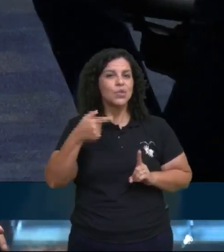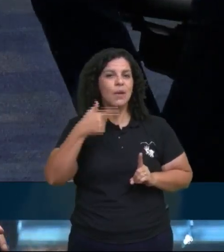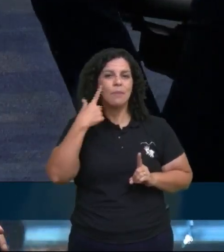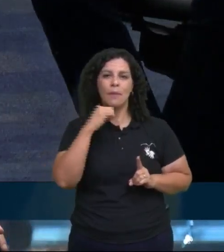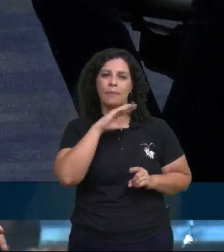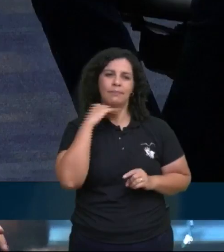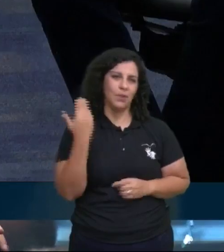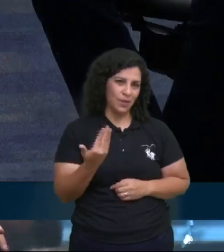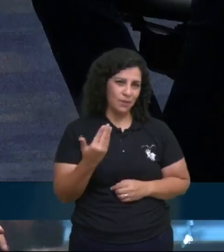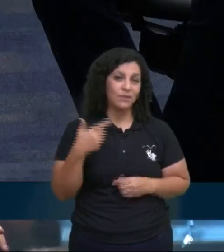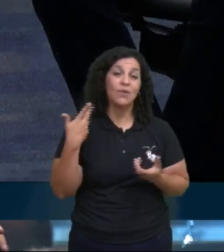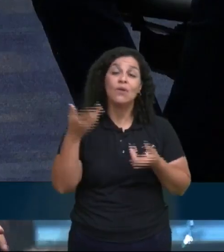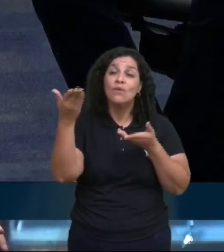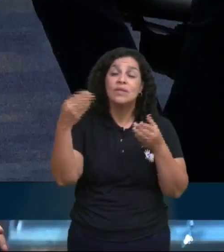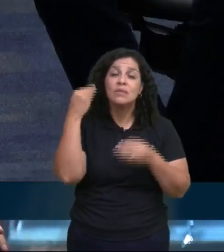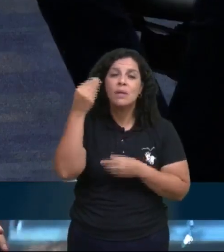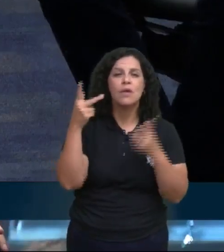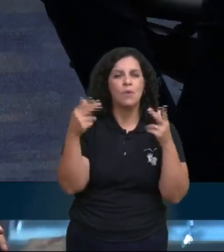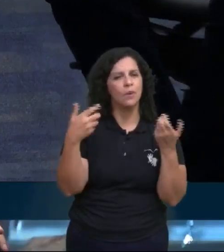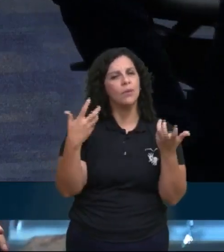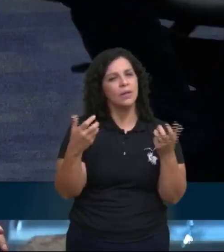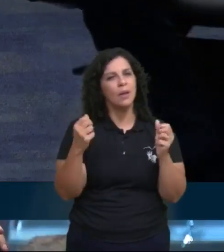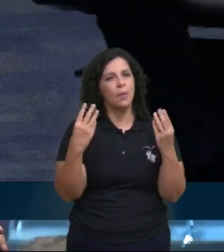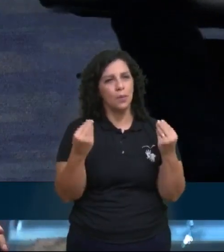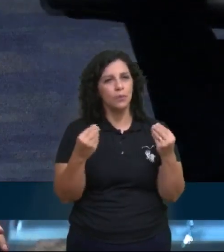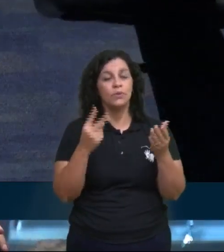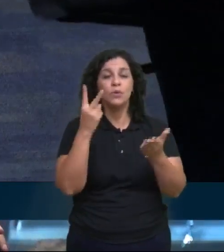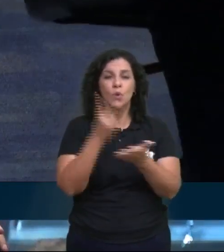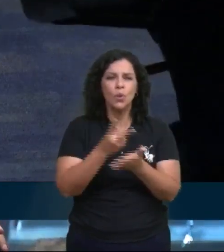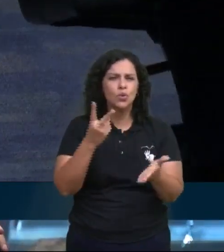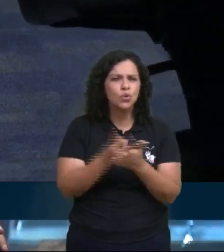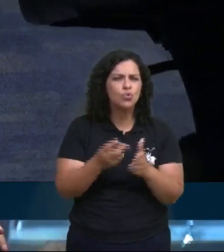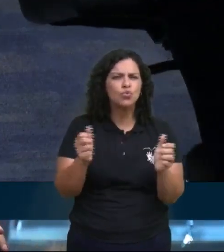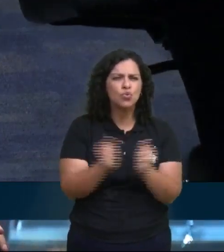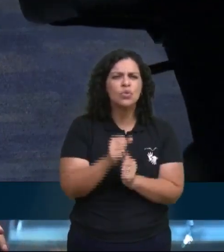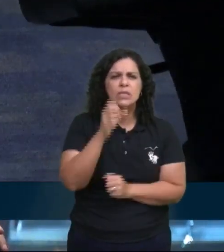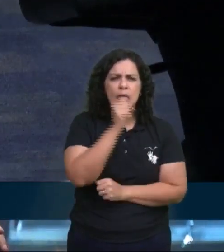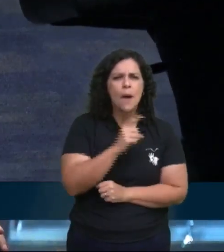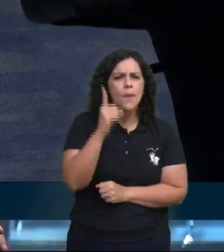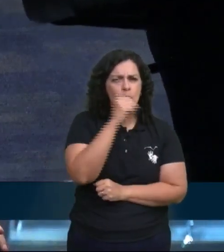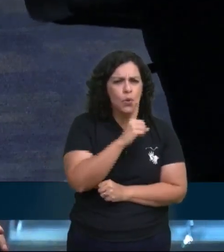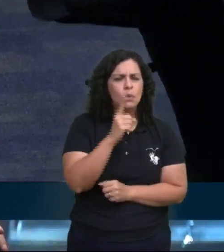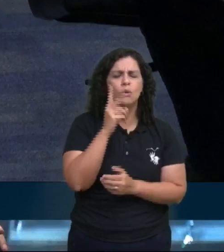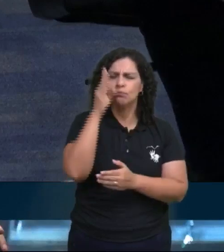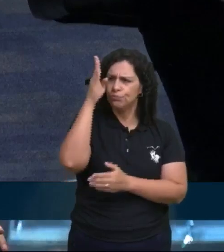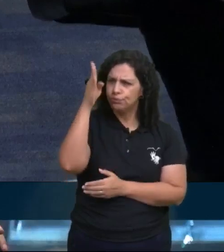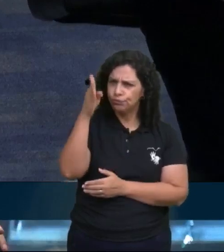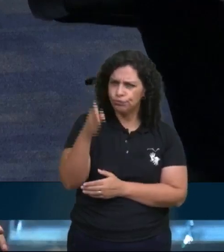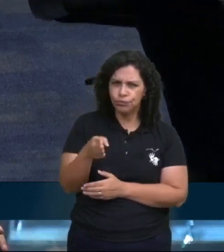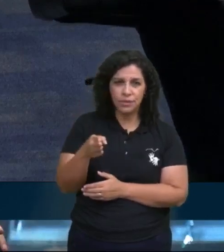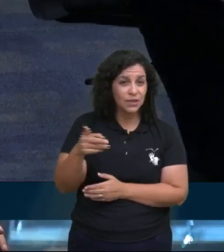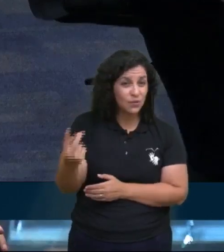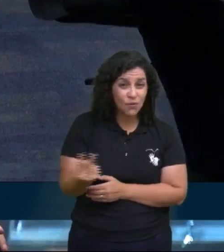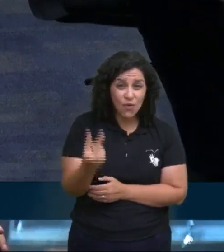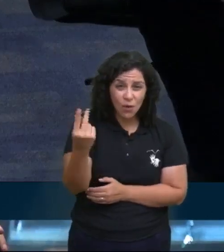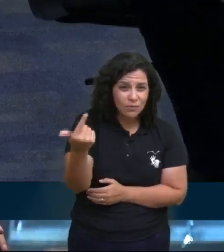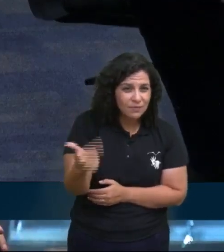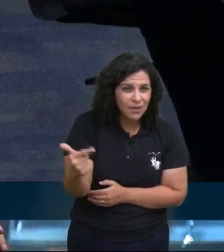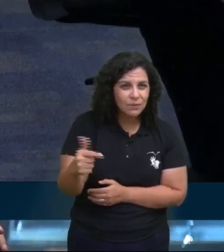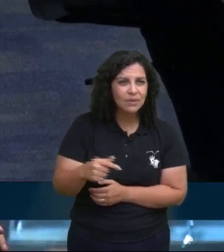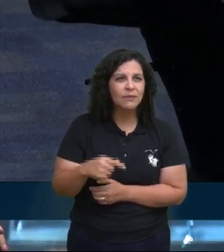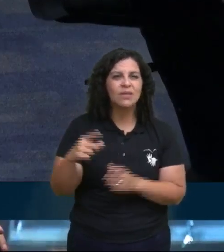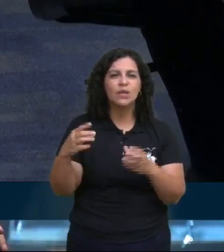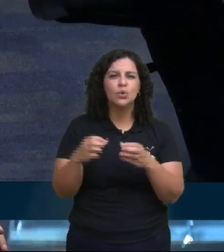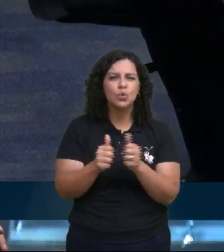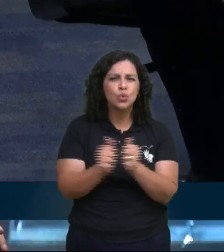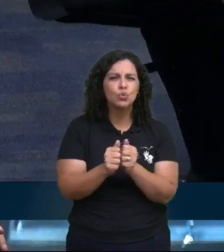enormemente de ter isso que você tem, essa participação. E continue aos sábados, como você disse aqui, isso não tem preço, levando os